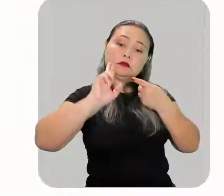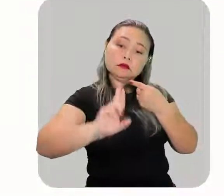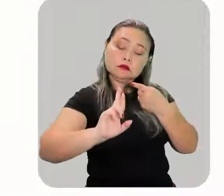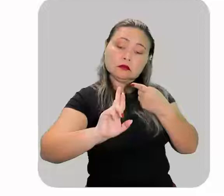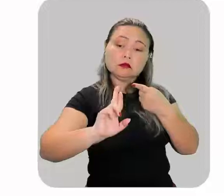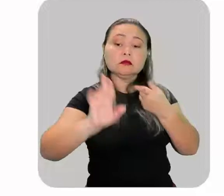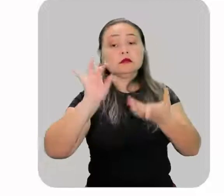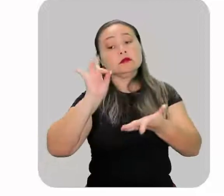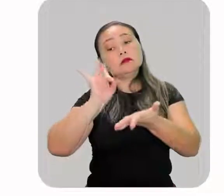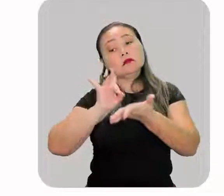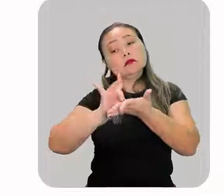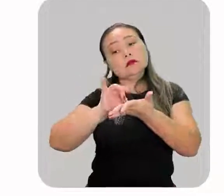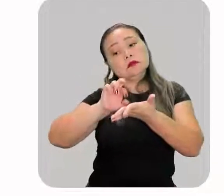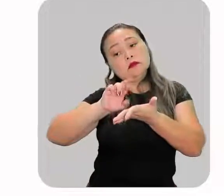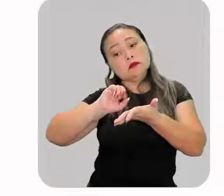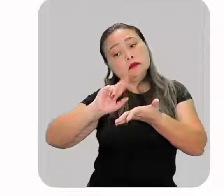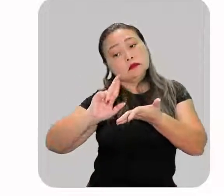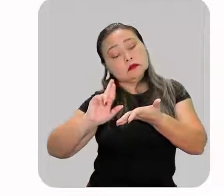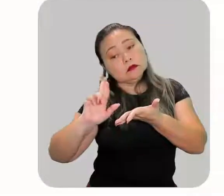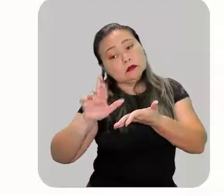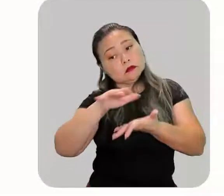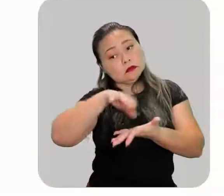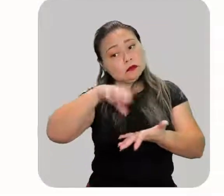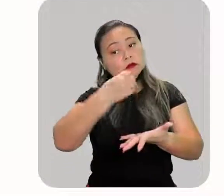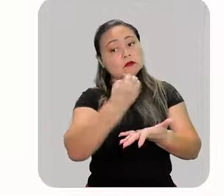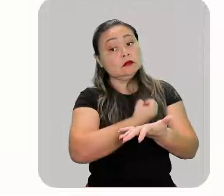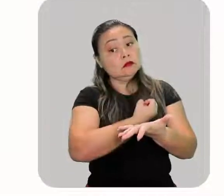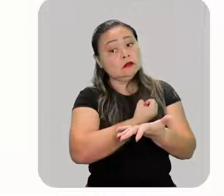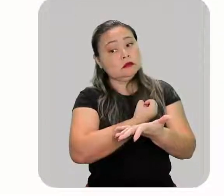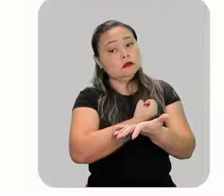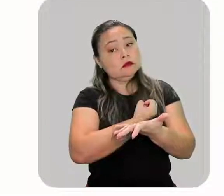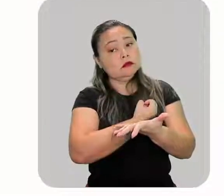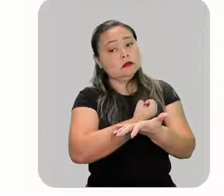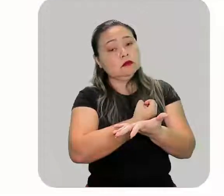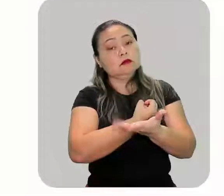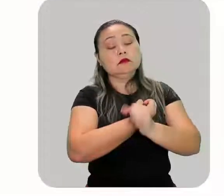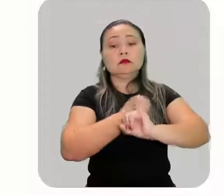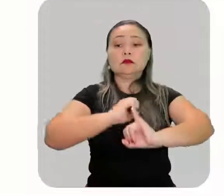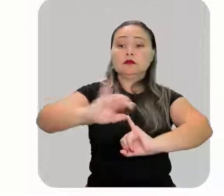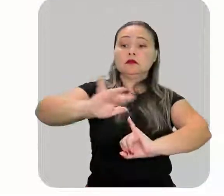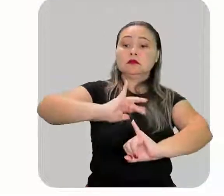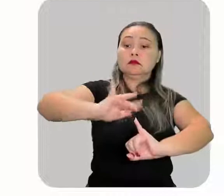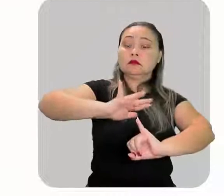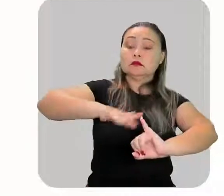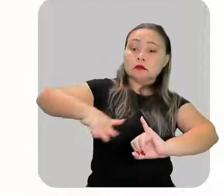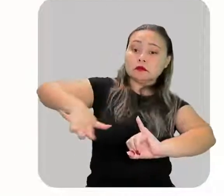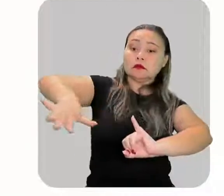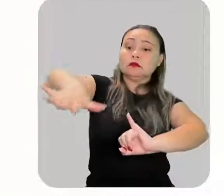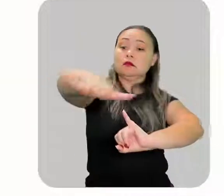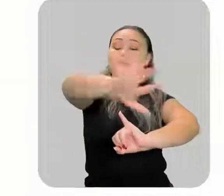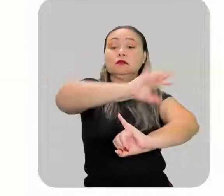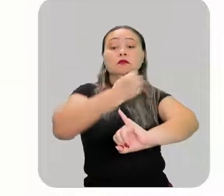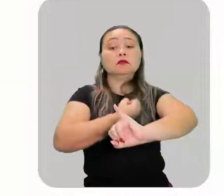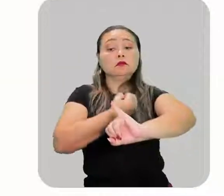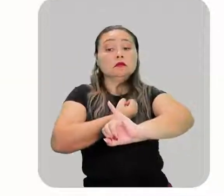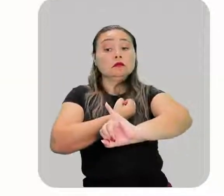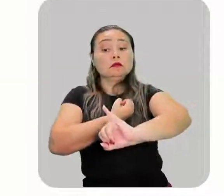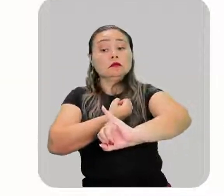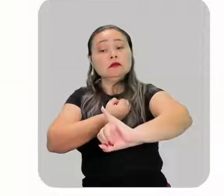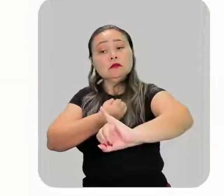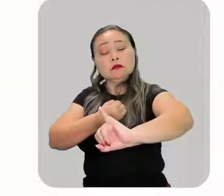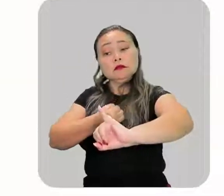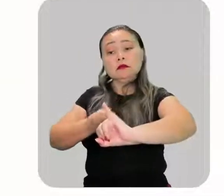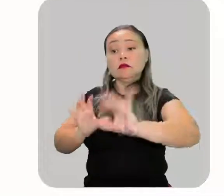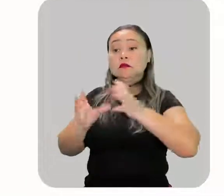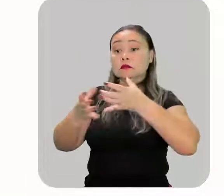ou não. Então, quando ele fala uma raiz complexa, por quê? Porque agora o nosso universo numérico, ele é